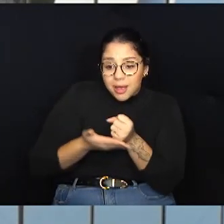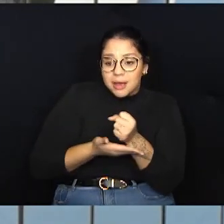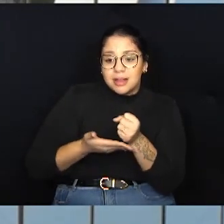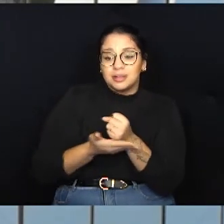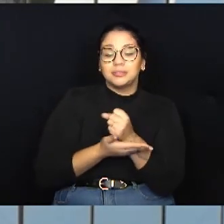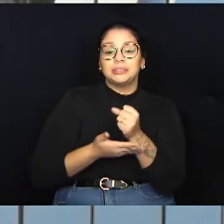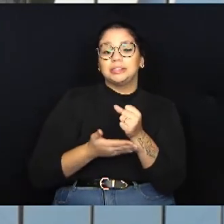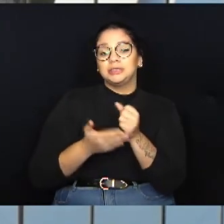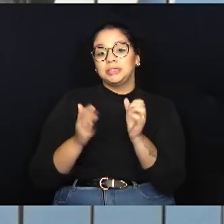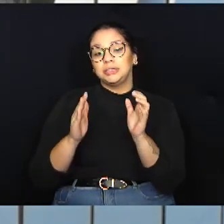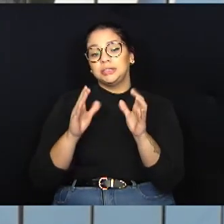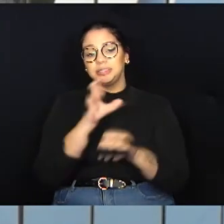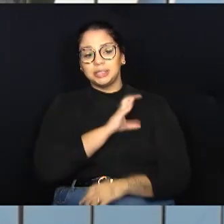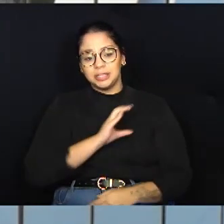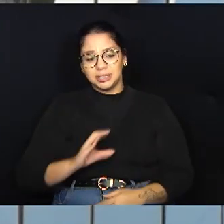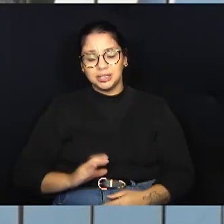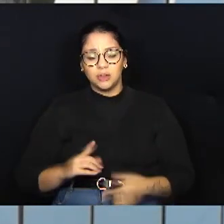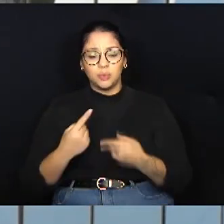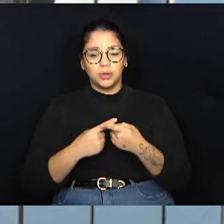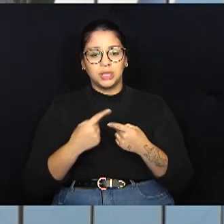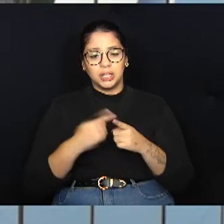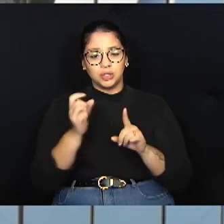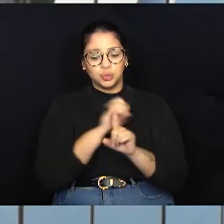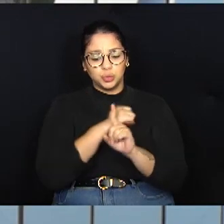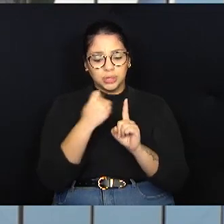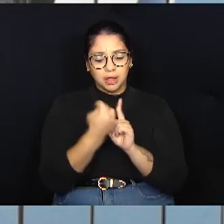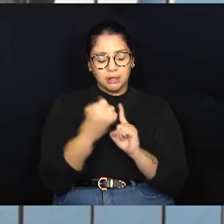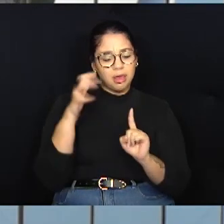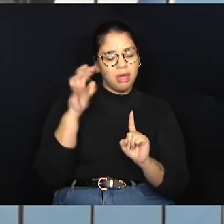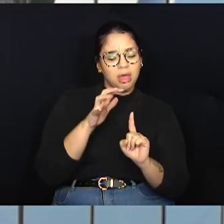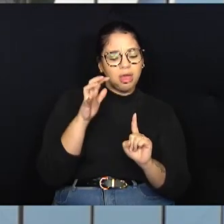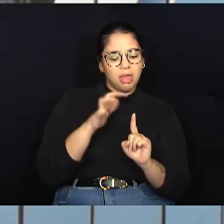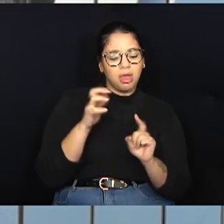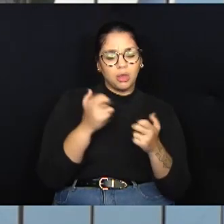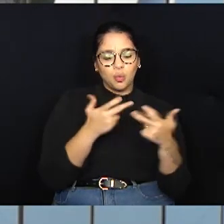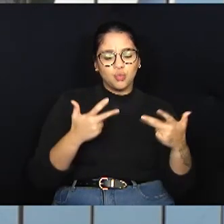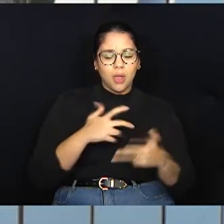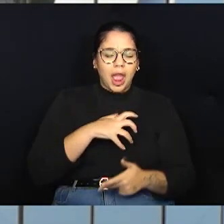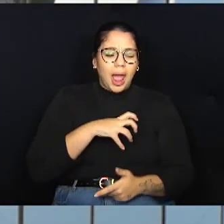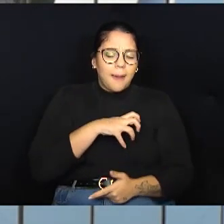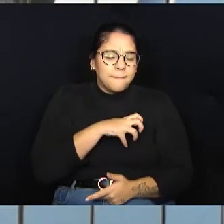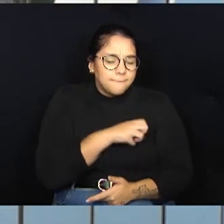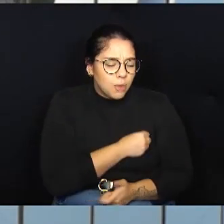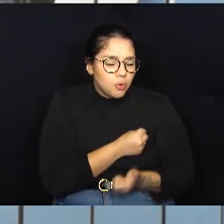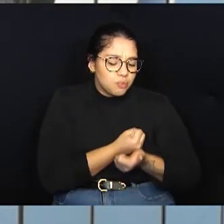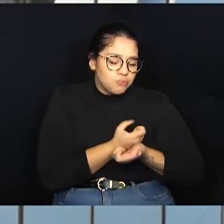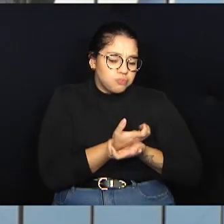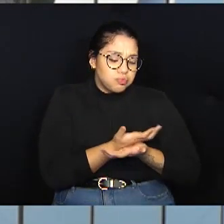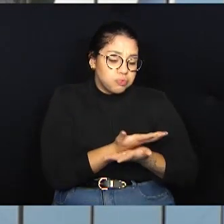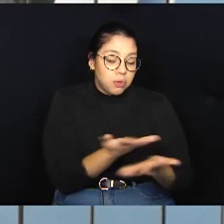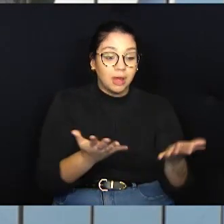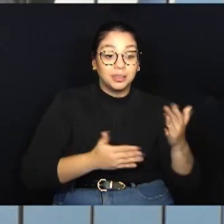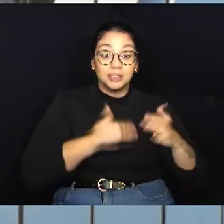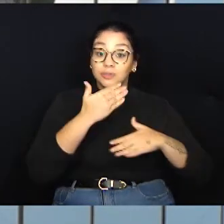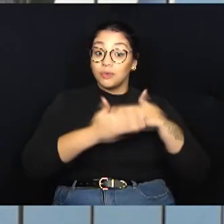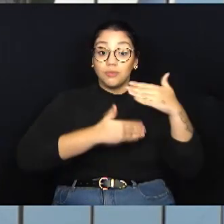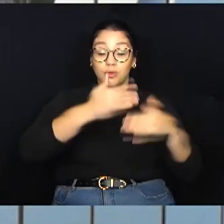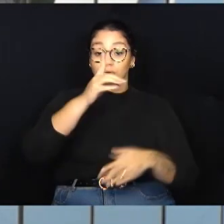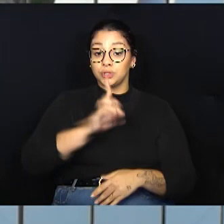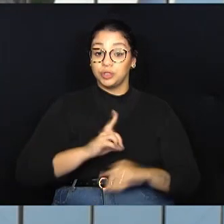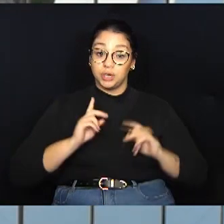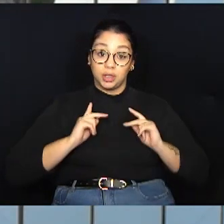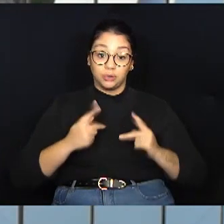que as sociedades que foram influenciadas com princípios de amor são as que desenvolveram mais os direitos humanos.